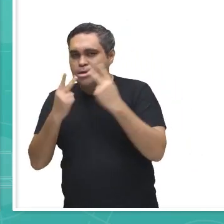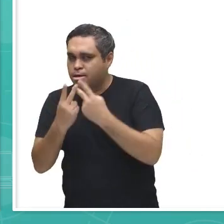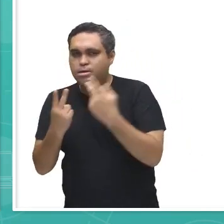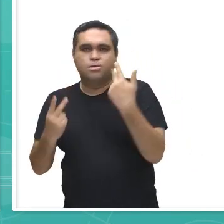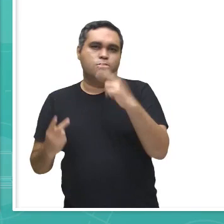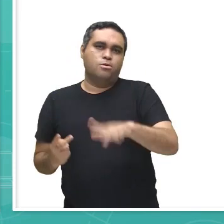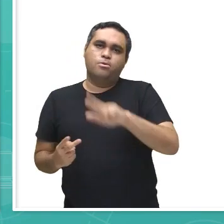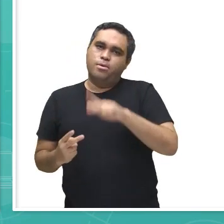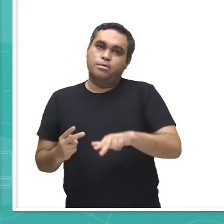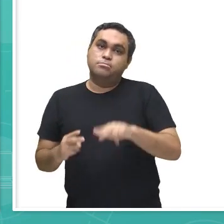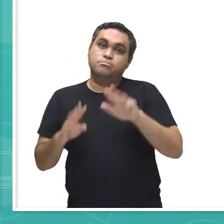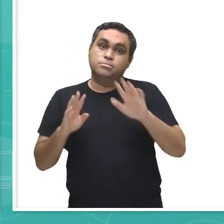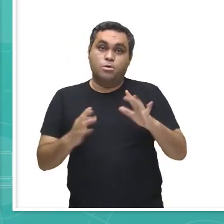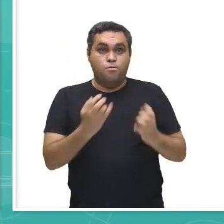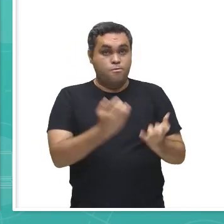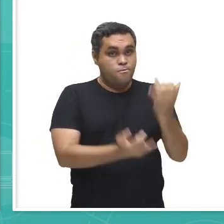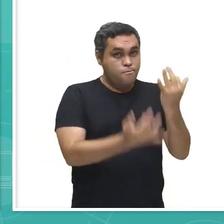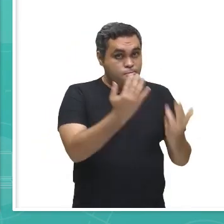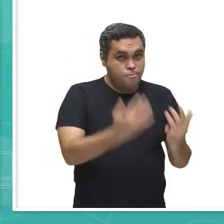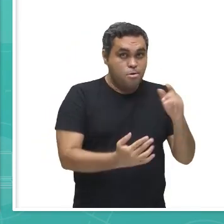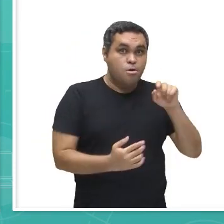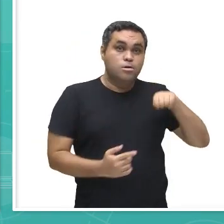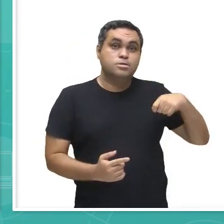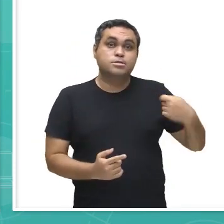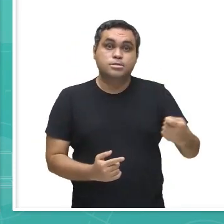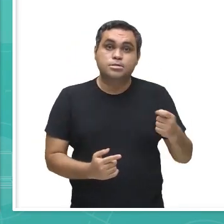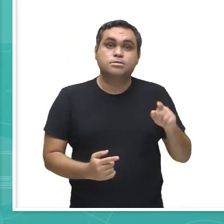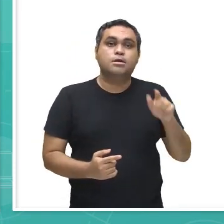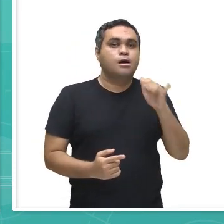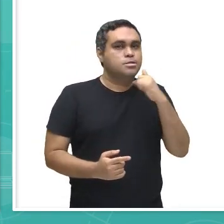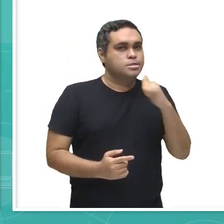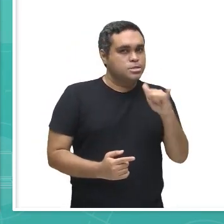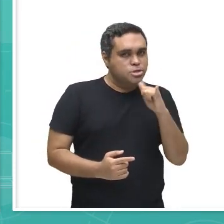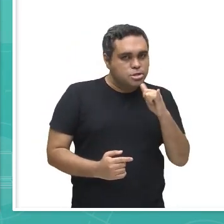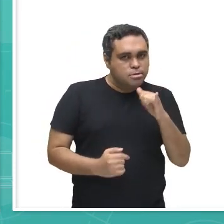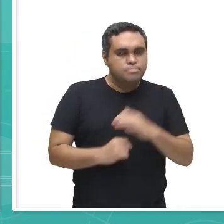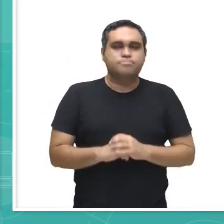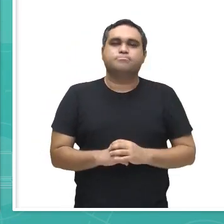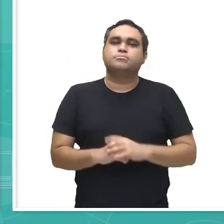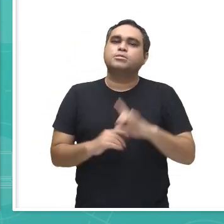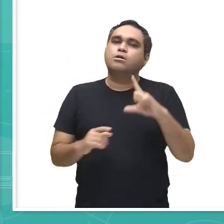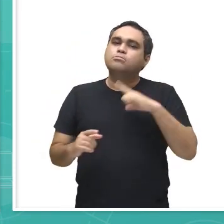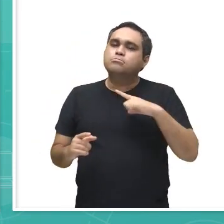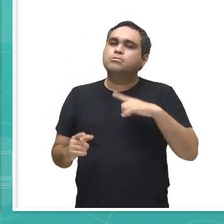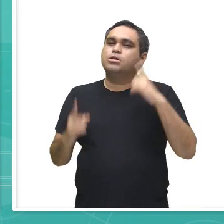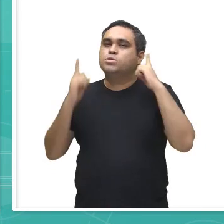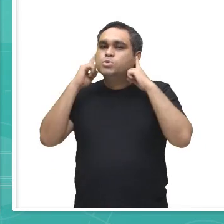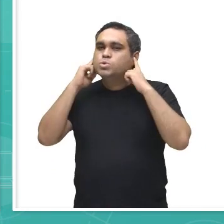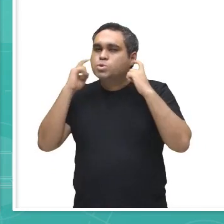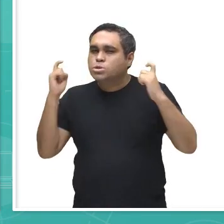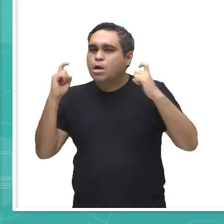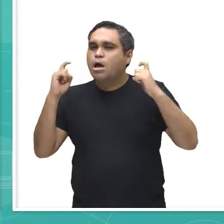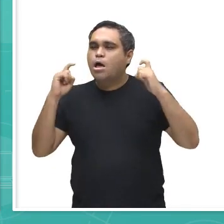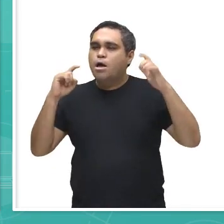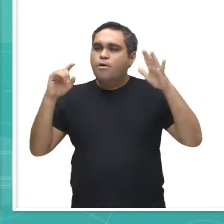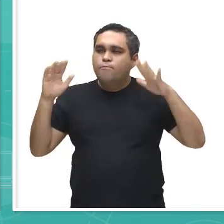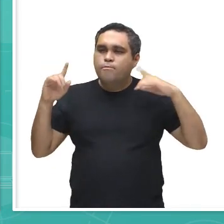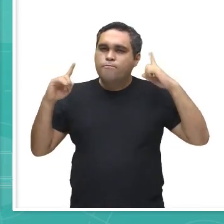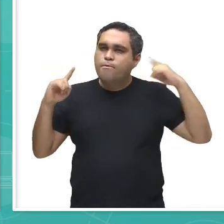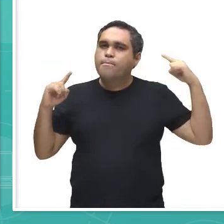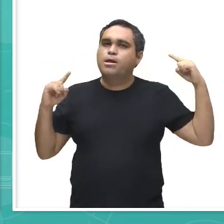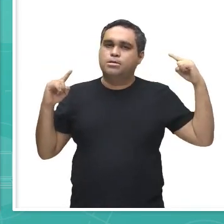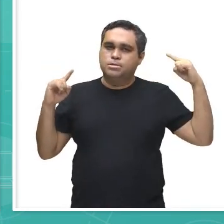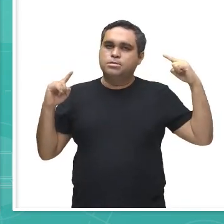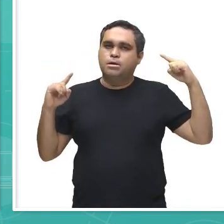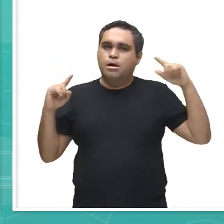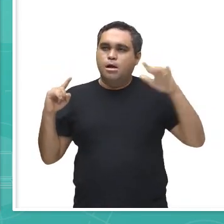o fogo, ele é energia. Tá, e outros exemplos de energia? A energia sonora, né? O som, as vibrações sonoras que